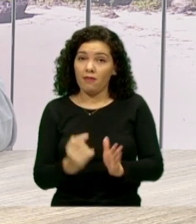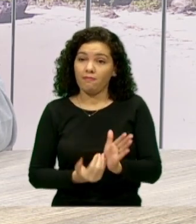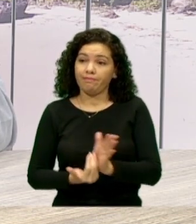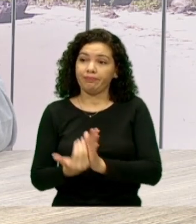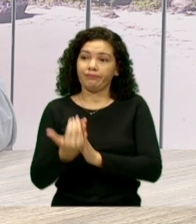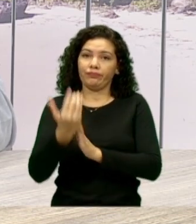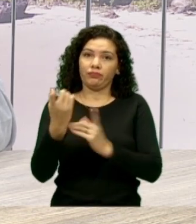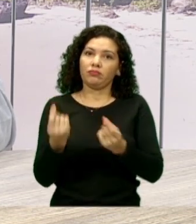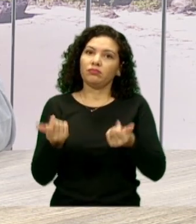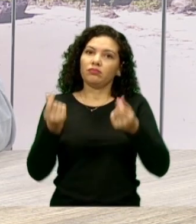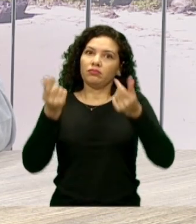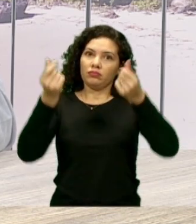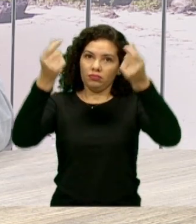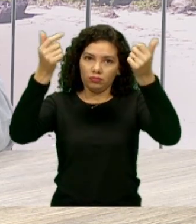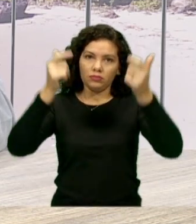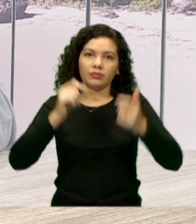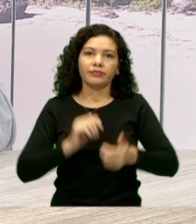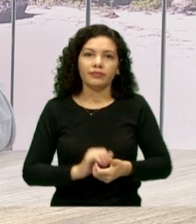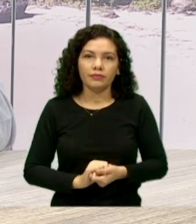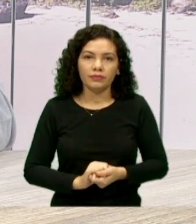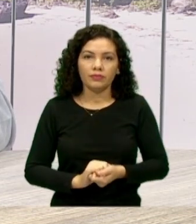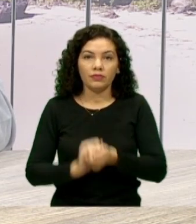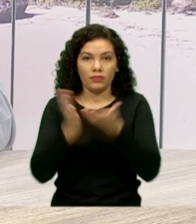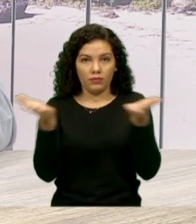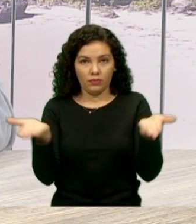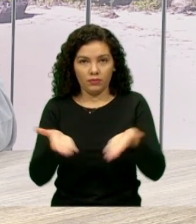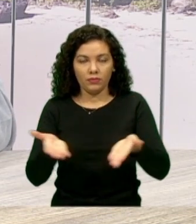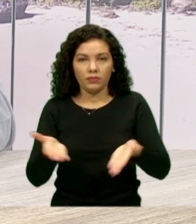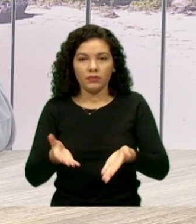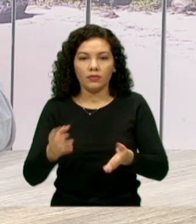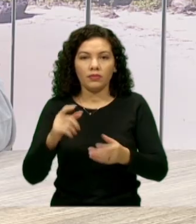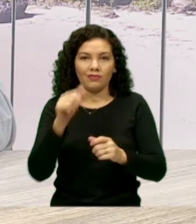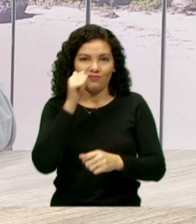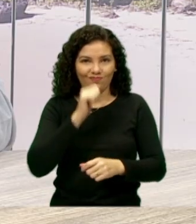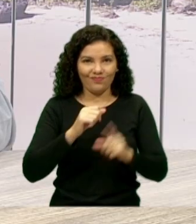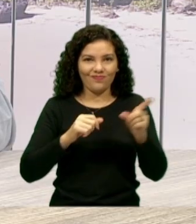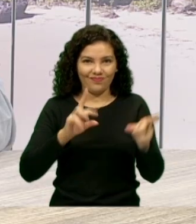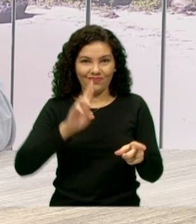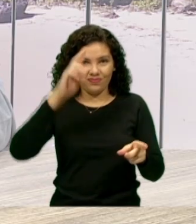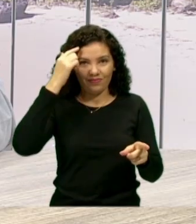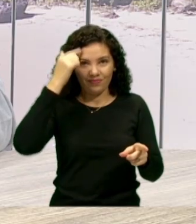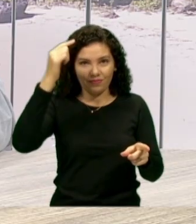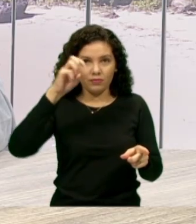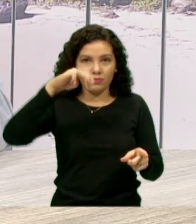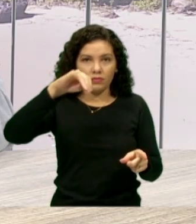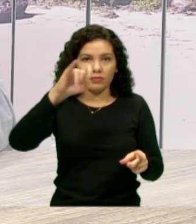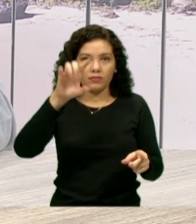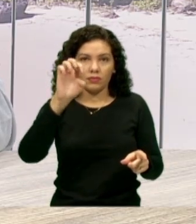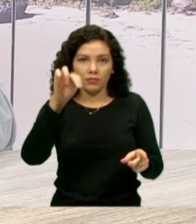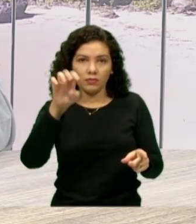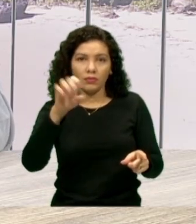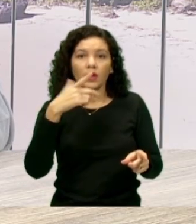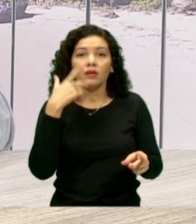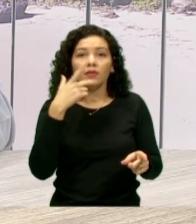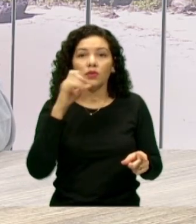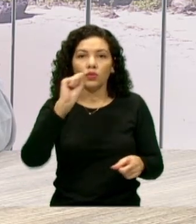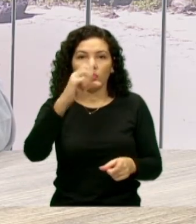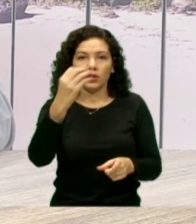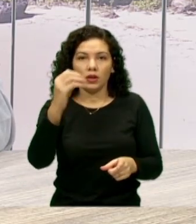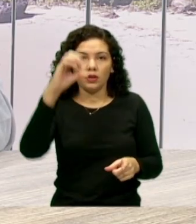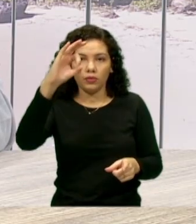ainda. Hoje, a própria Milene fala que 80%